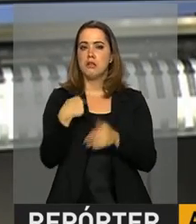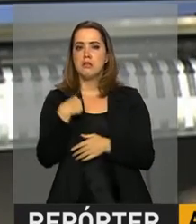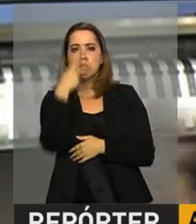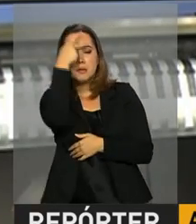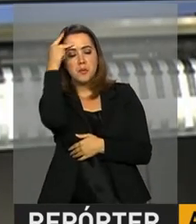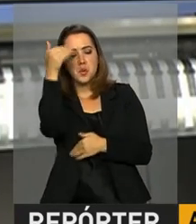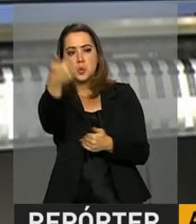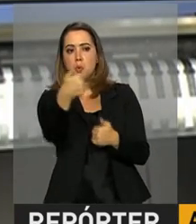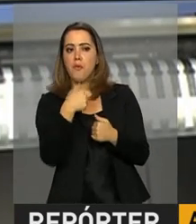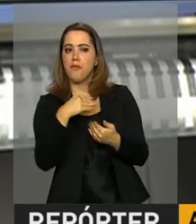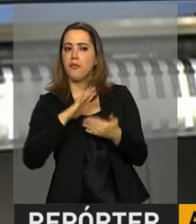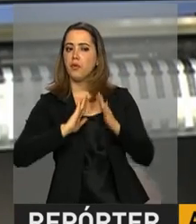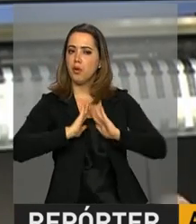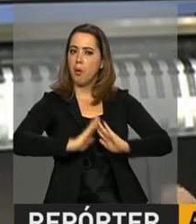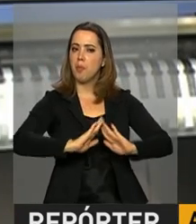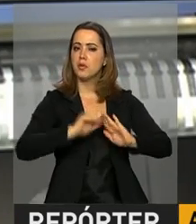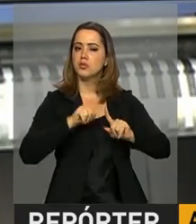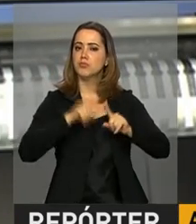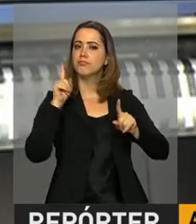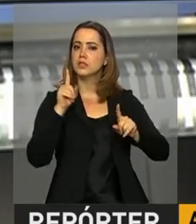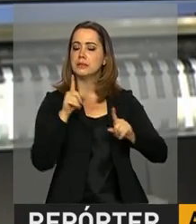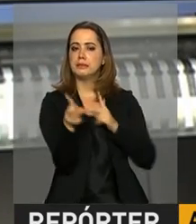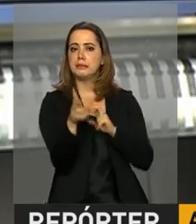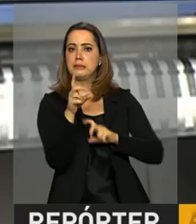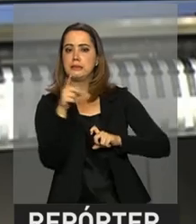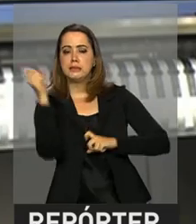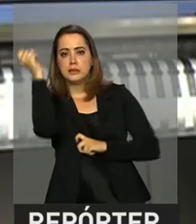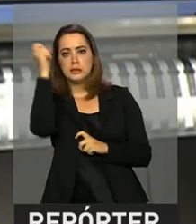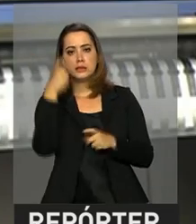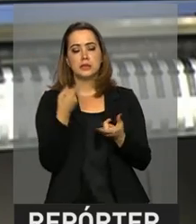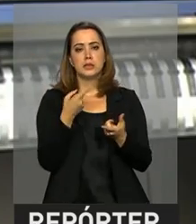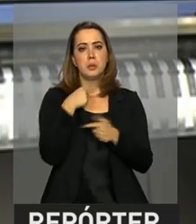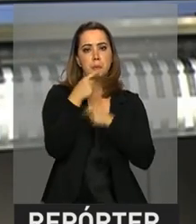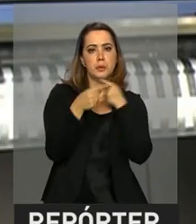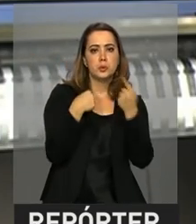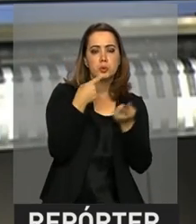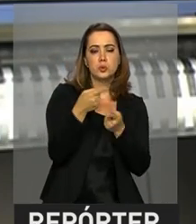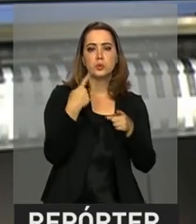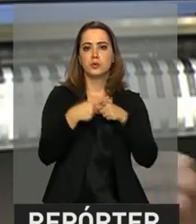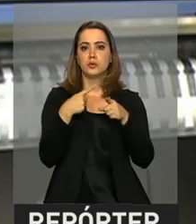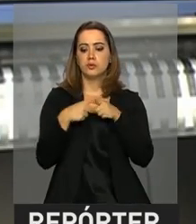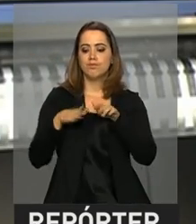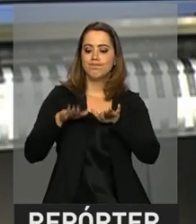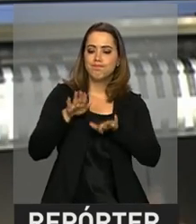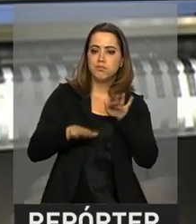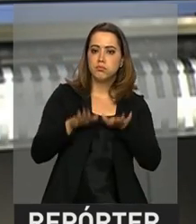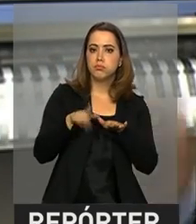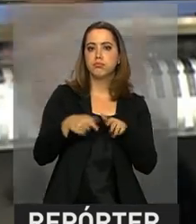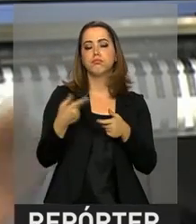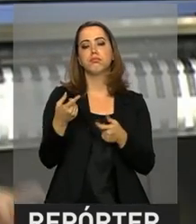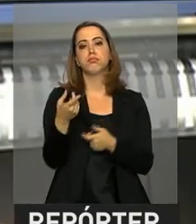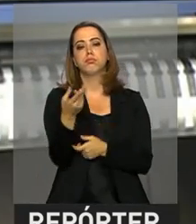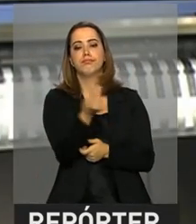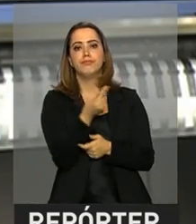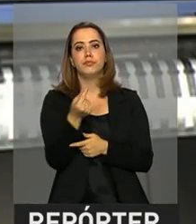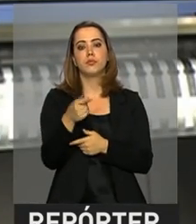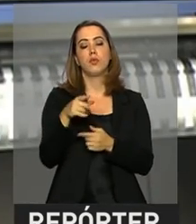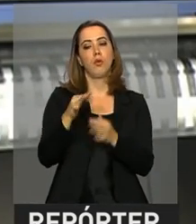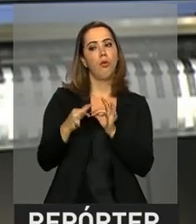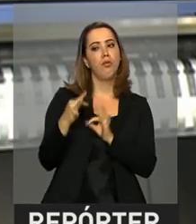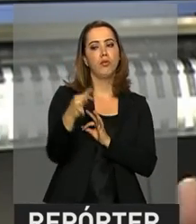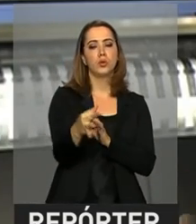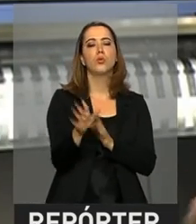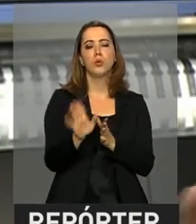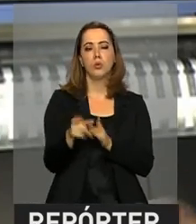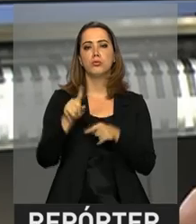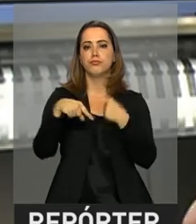os produtos e continuar investindo, mas com um cenário tão instável como estávamos passando, decidia postergar. E hoje não, hoje